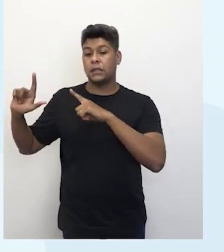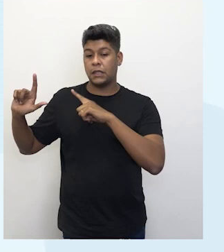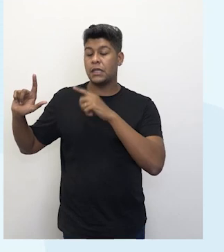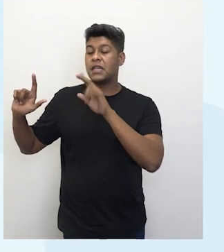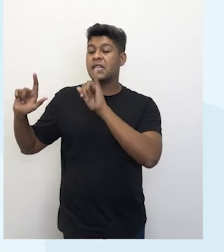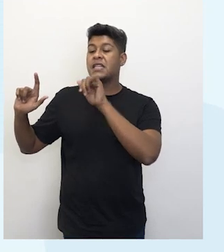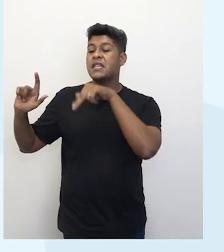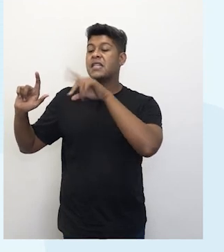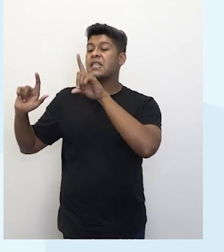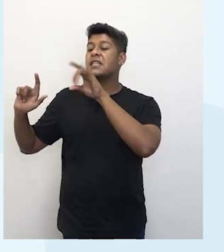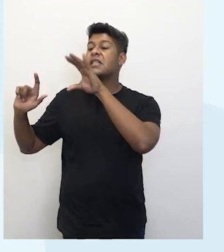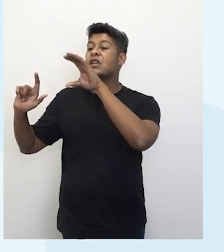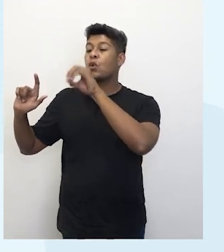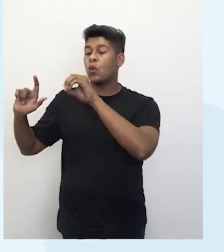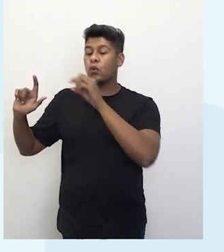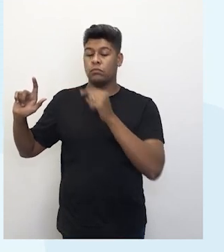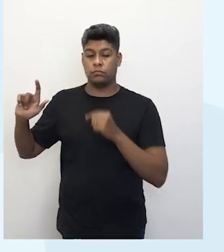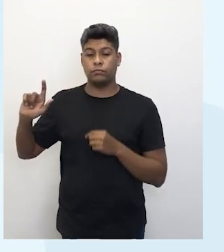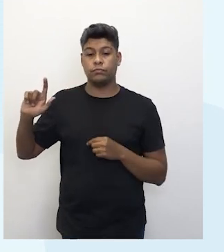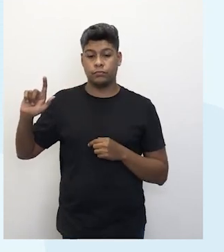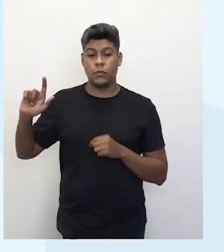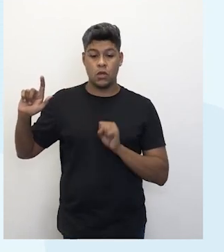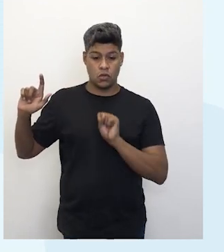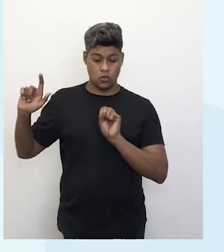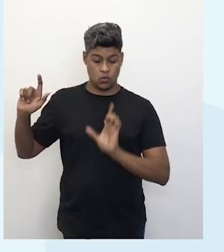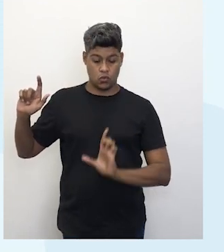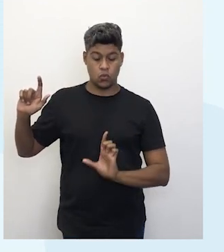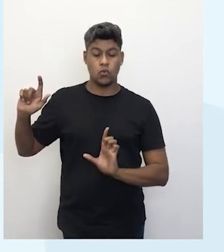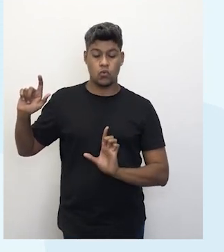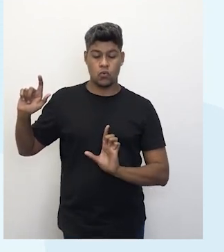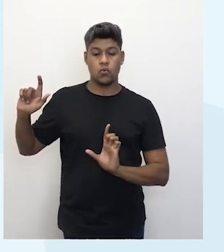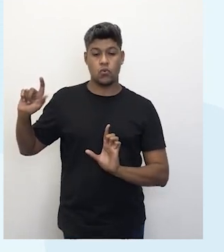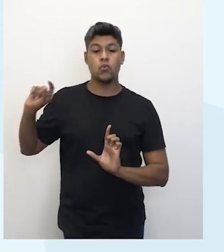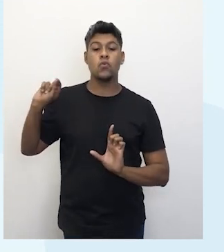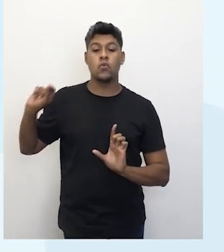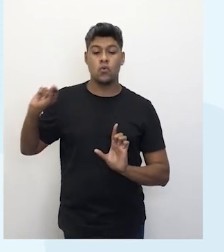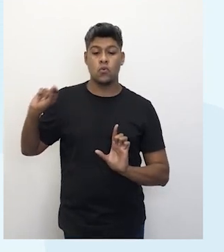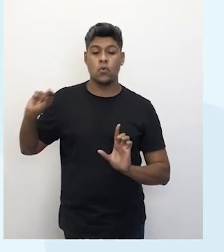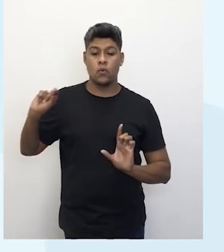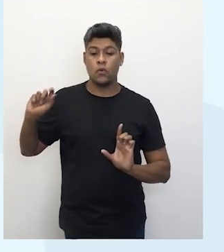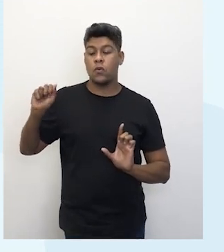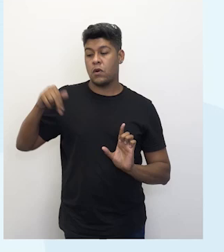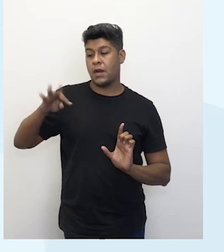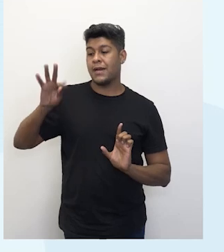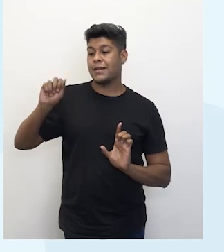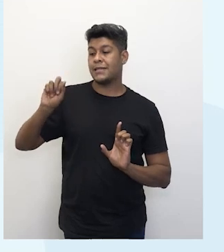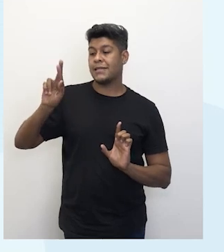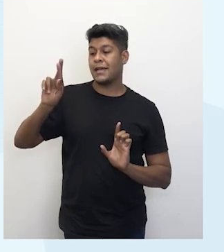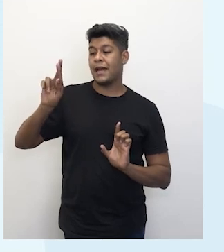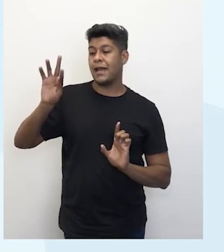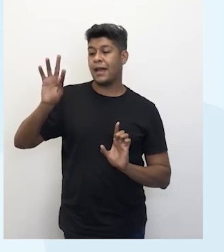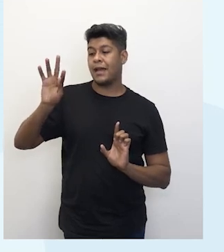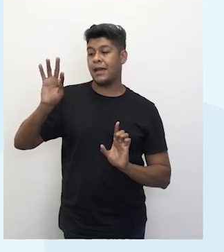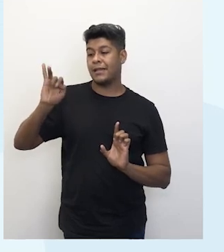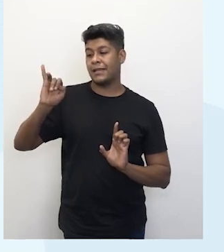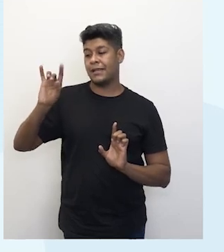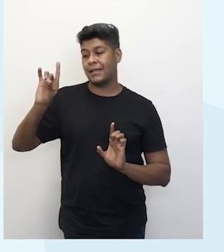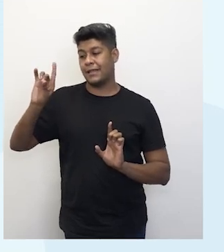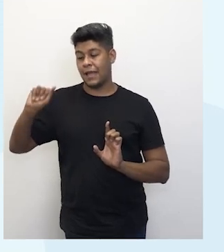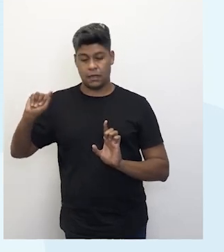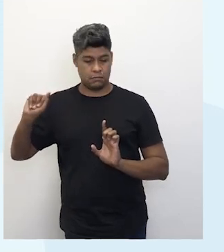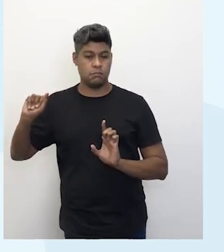temos o Oceano Índico e nós temos na região sul E aí a Antártida ou